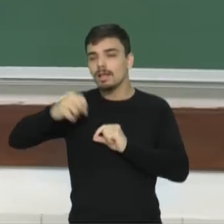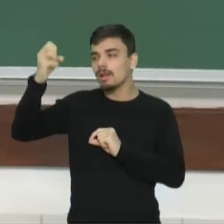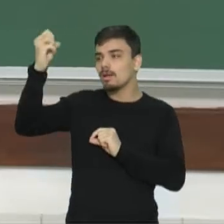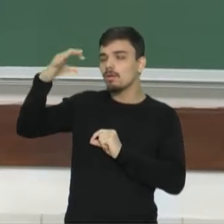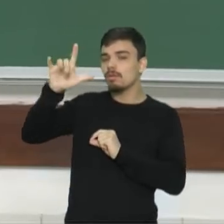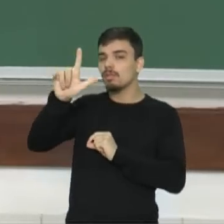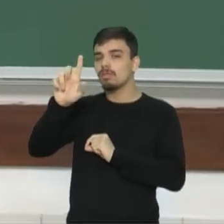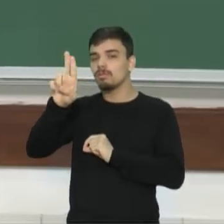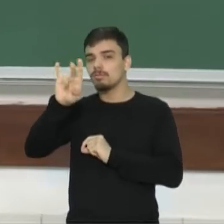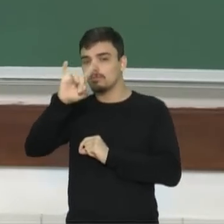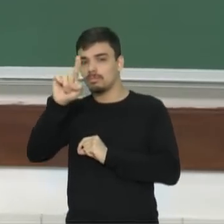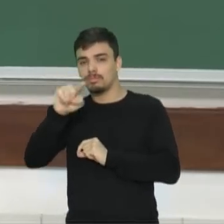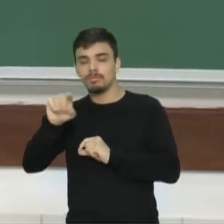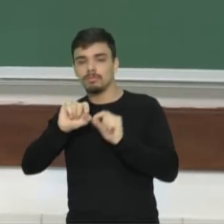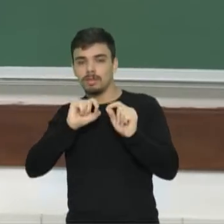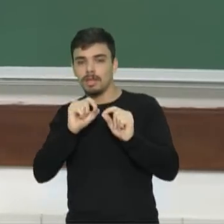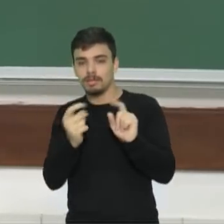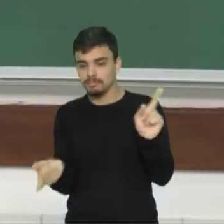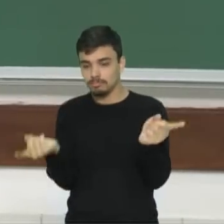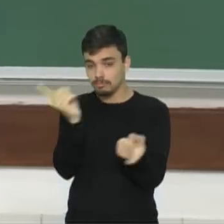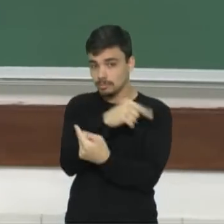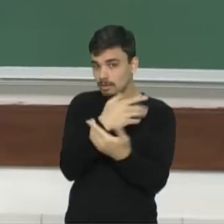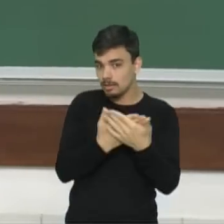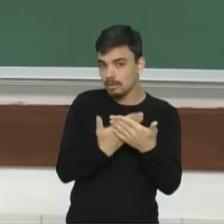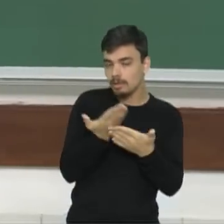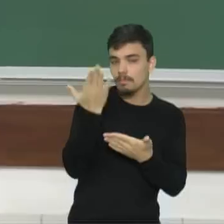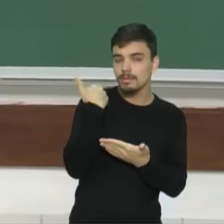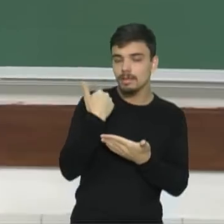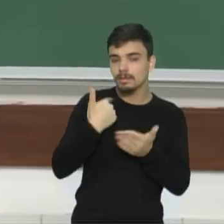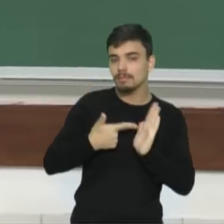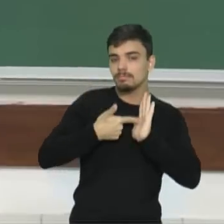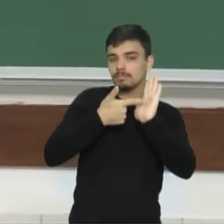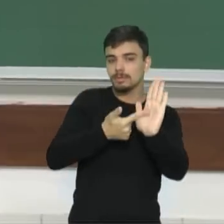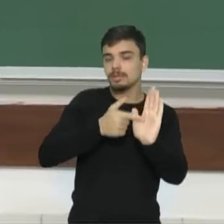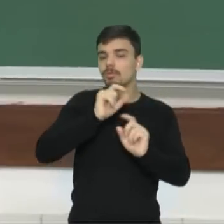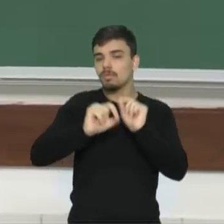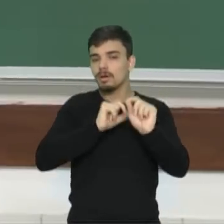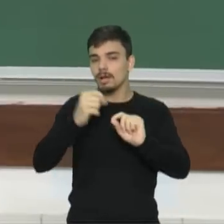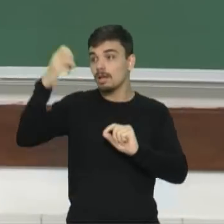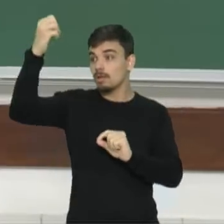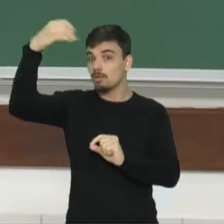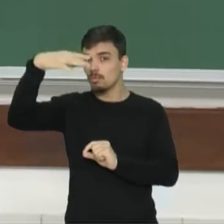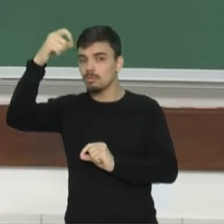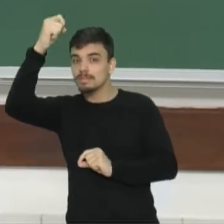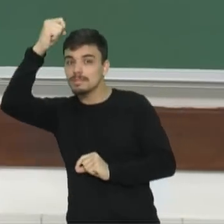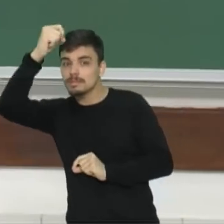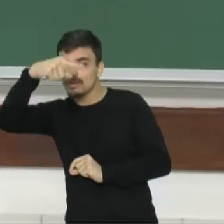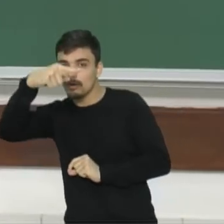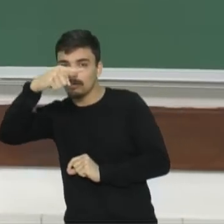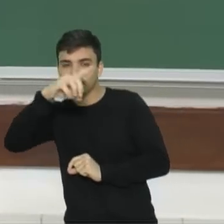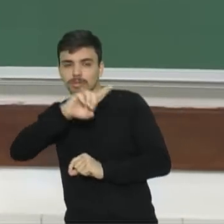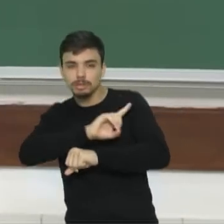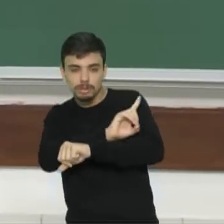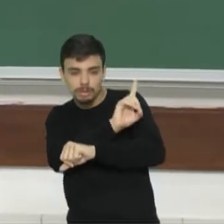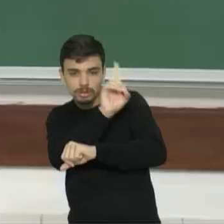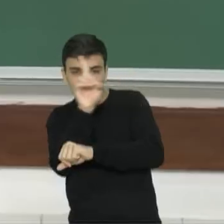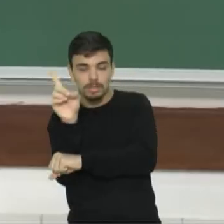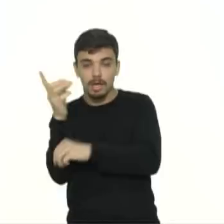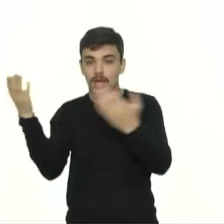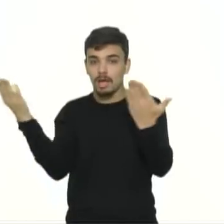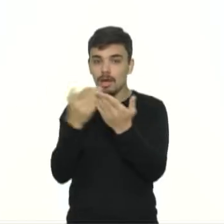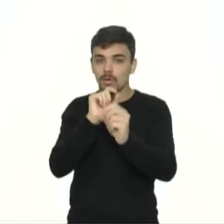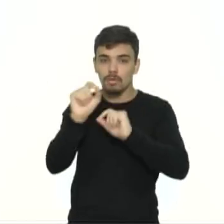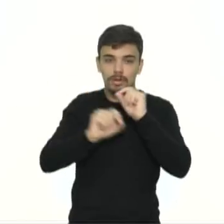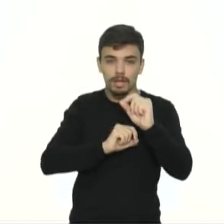E ali, o oposto da aula anterior. A aula anterior eu trouxe para vocês a luz do sol durante o dia, agora eu estou trazendo a luz